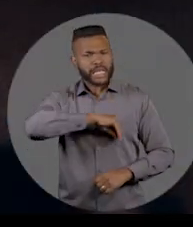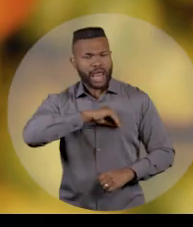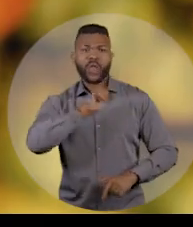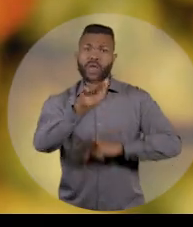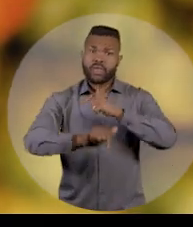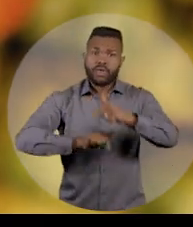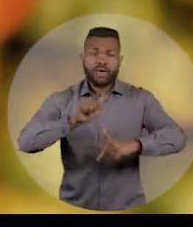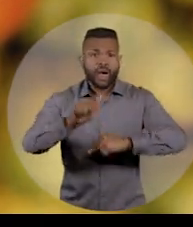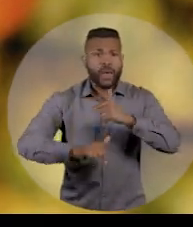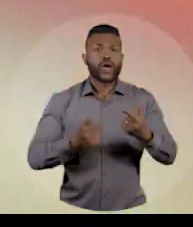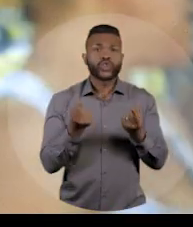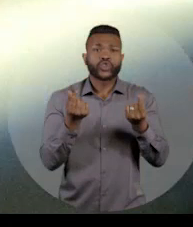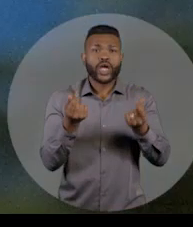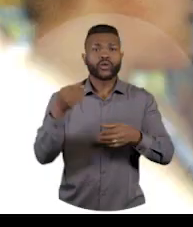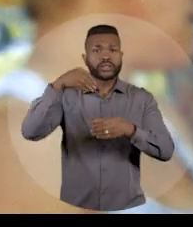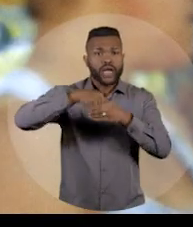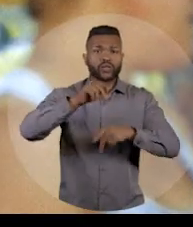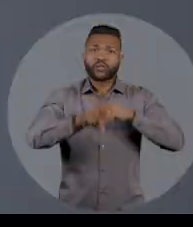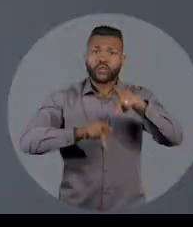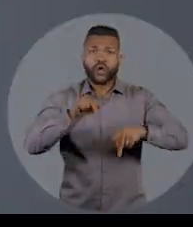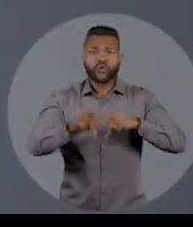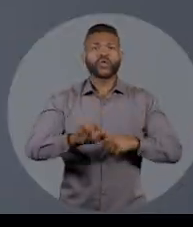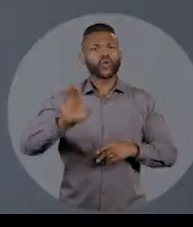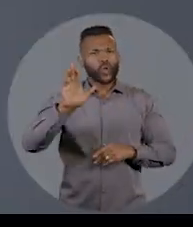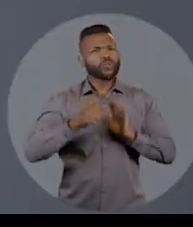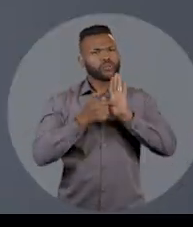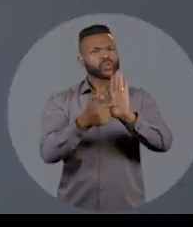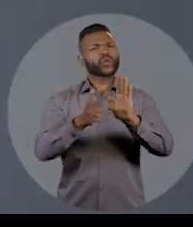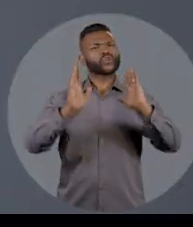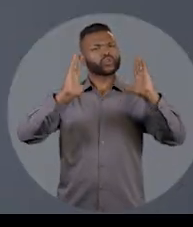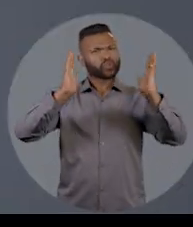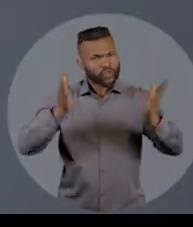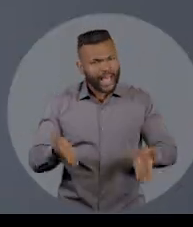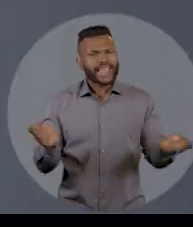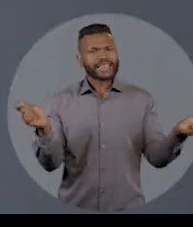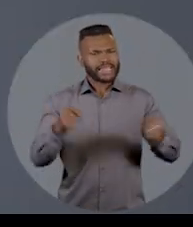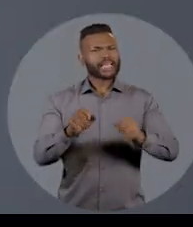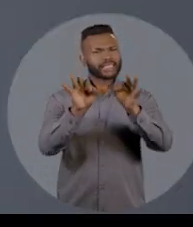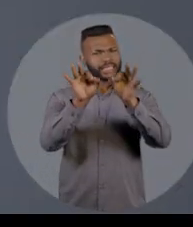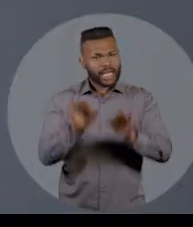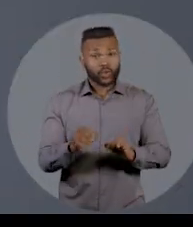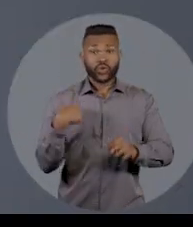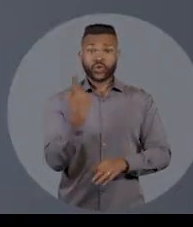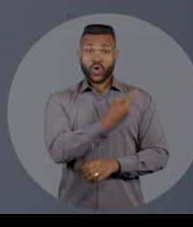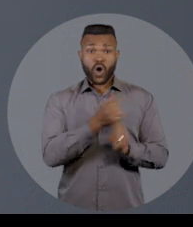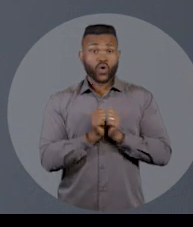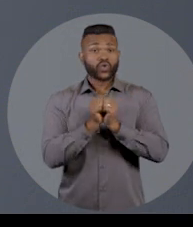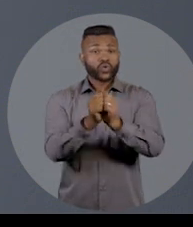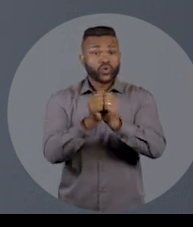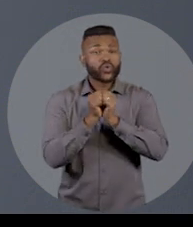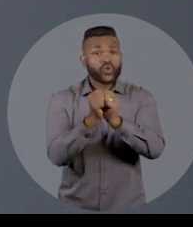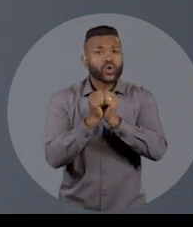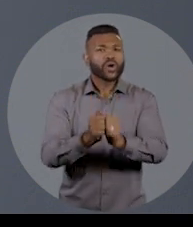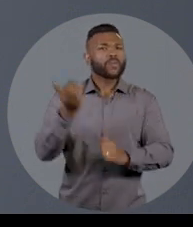emprego, fazer o dinheiro circular na mão do povo. Lula já fez isso. Lula já provou que dá certo. Juntos, vamos